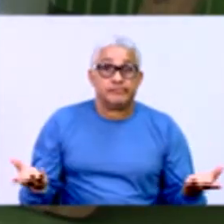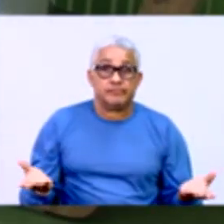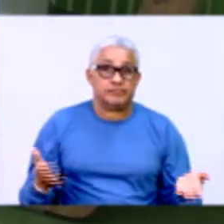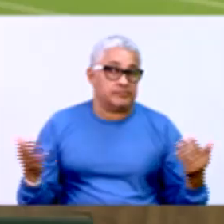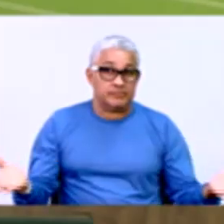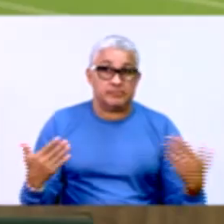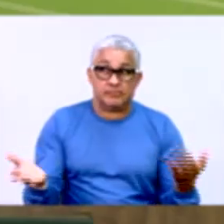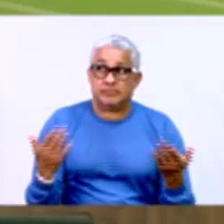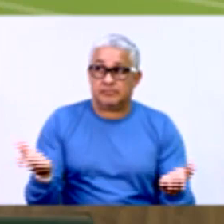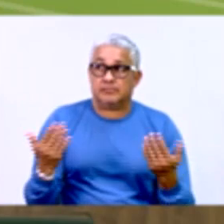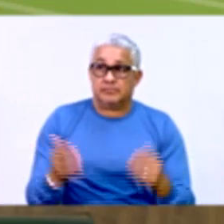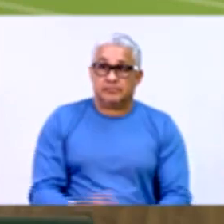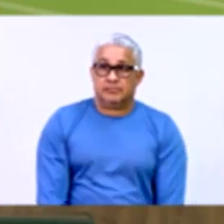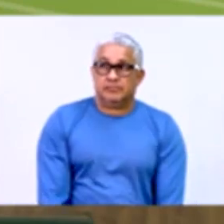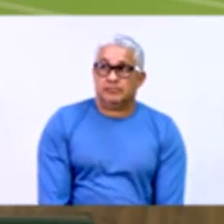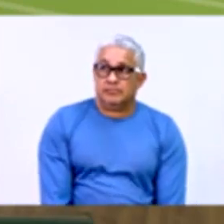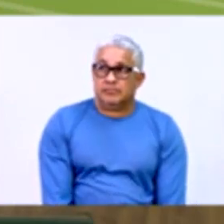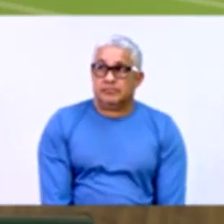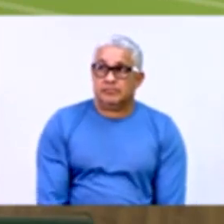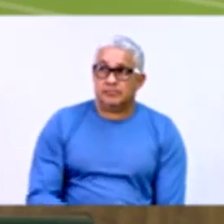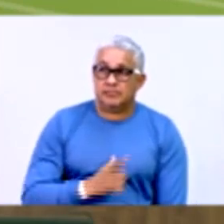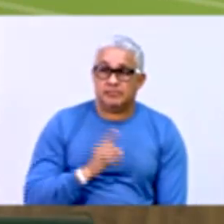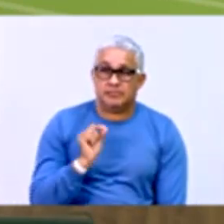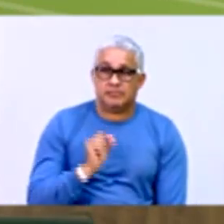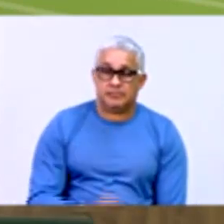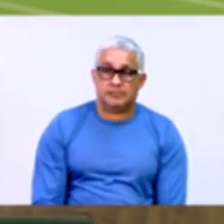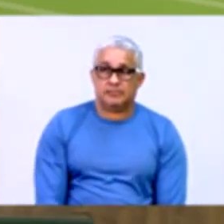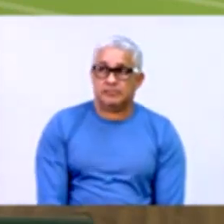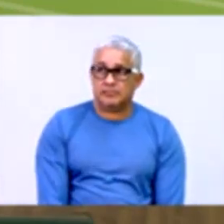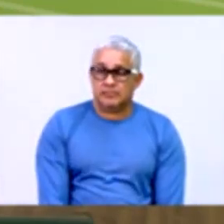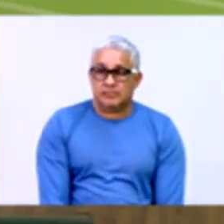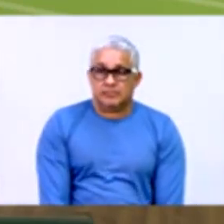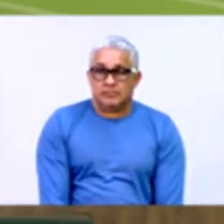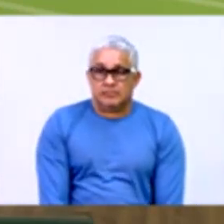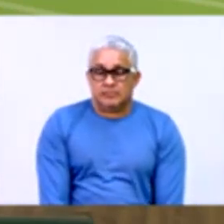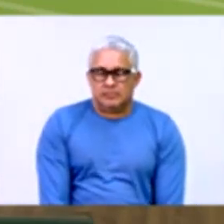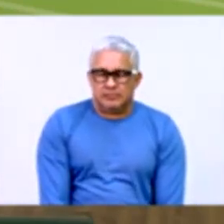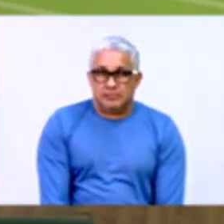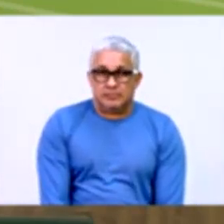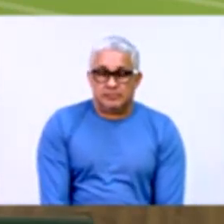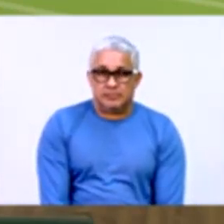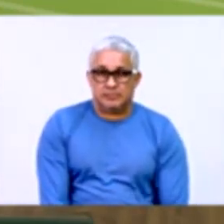né? O que a gente tem aí agora é justamente